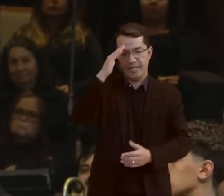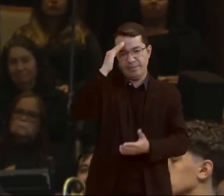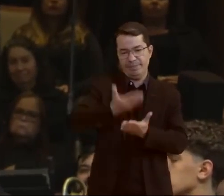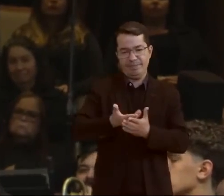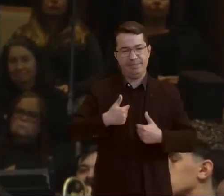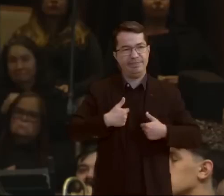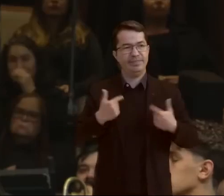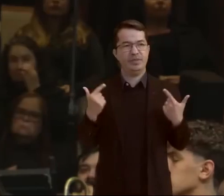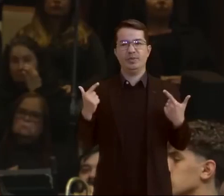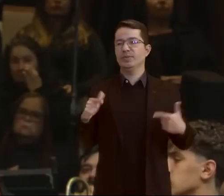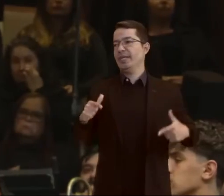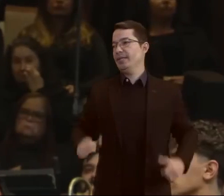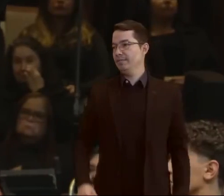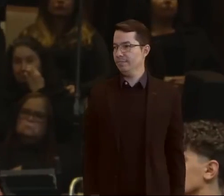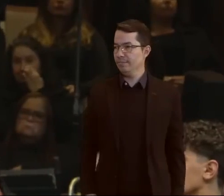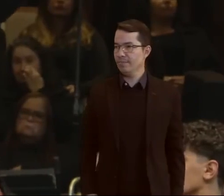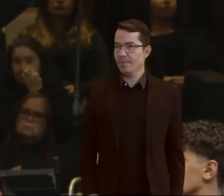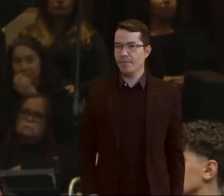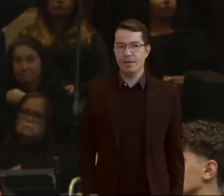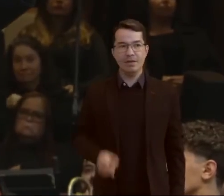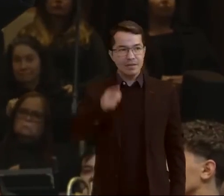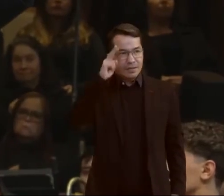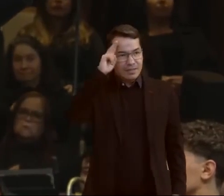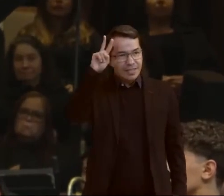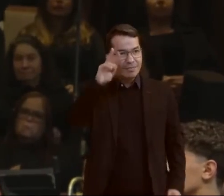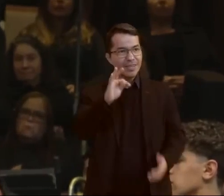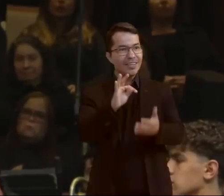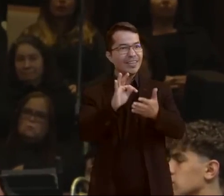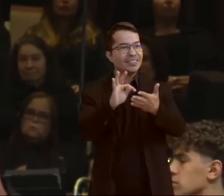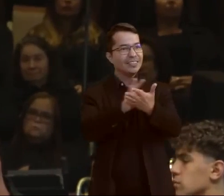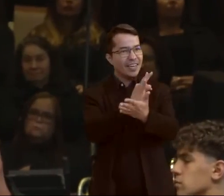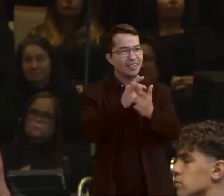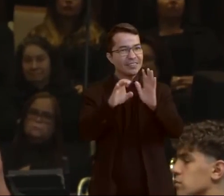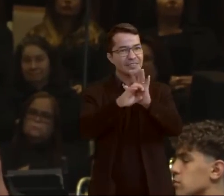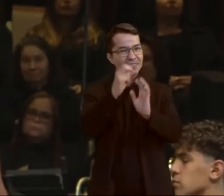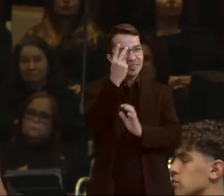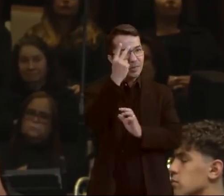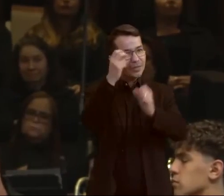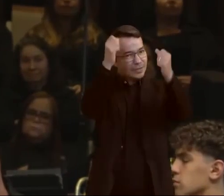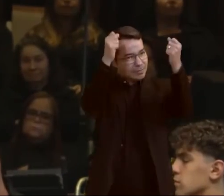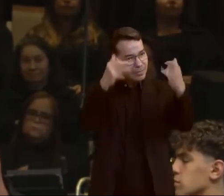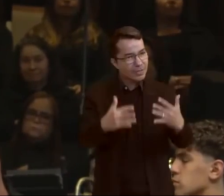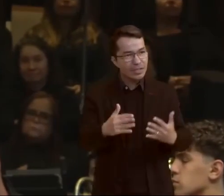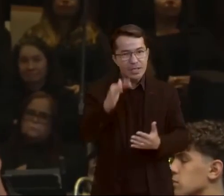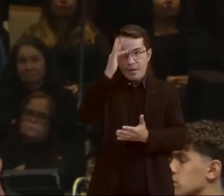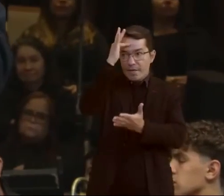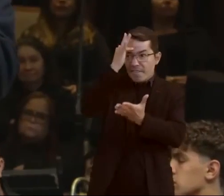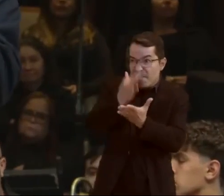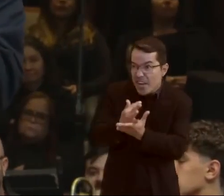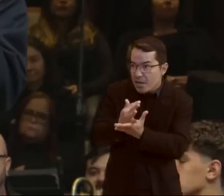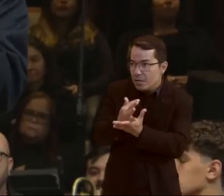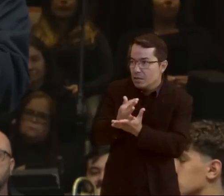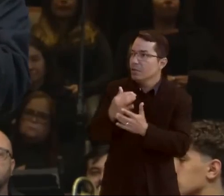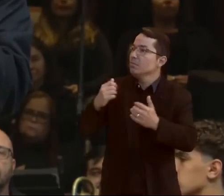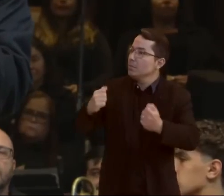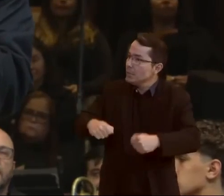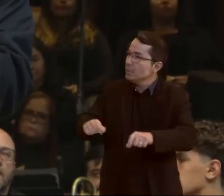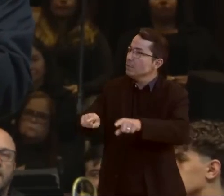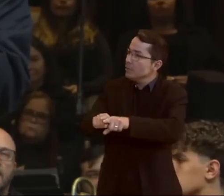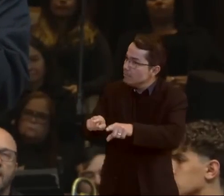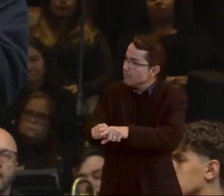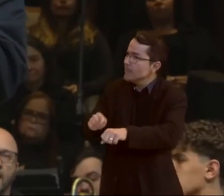Tiago vai dizer assim, que a fé sem as obras é morta. Uma fé que é